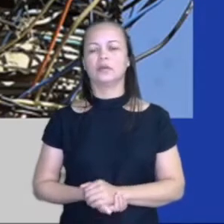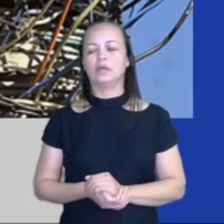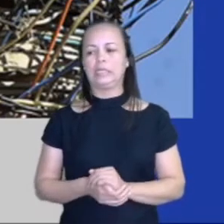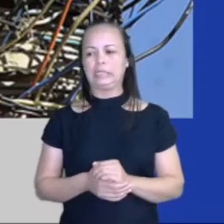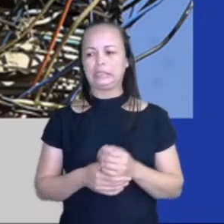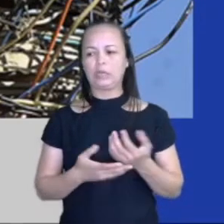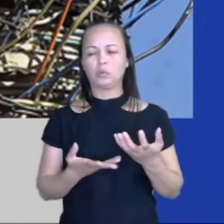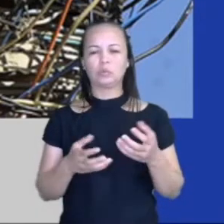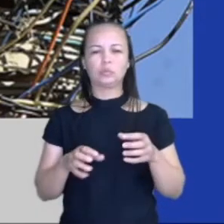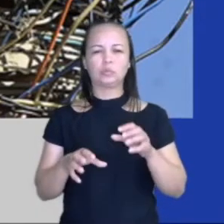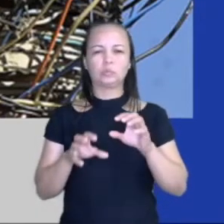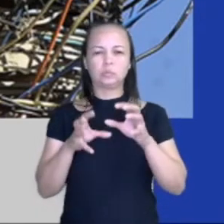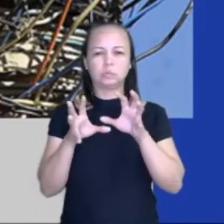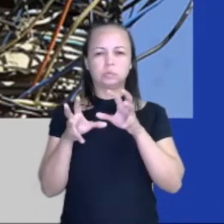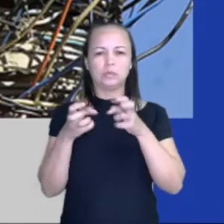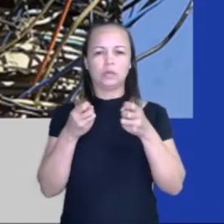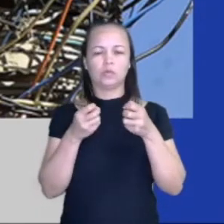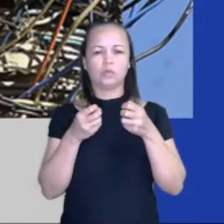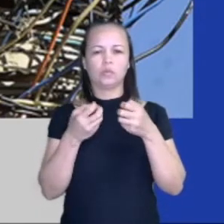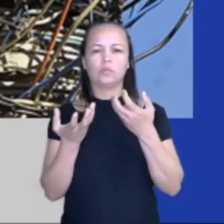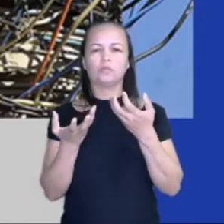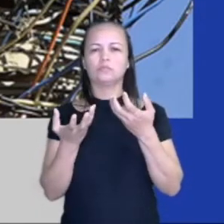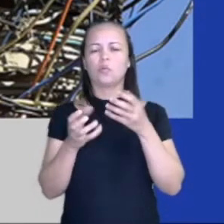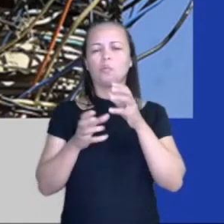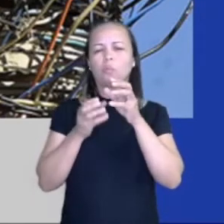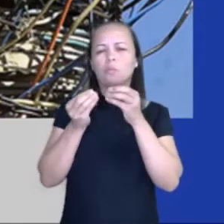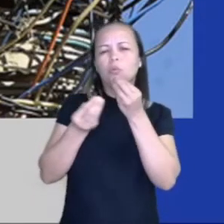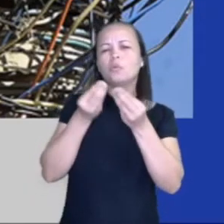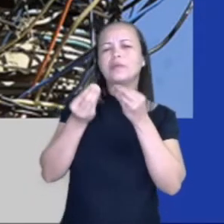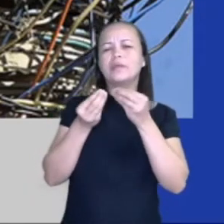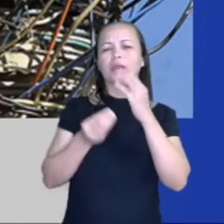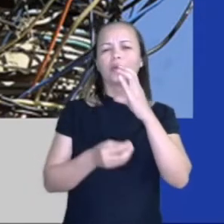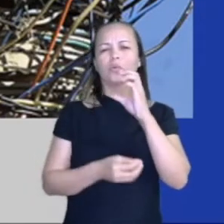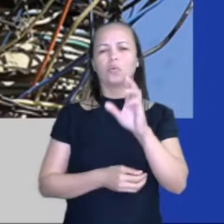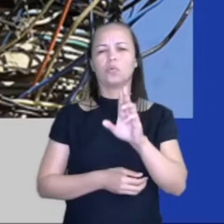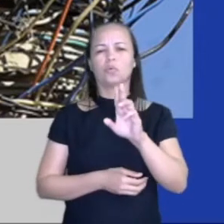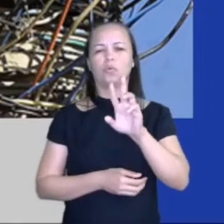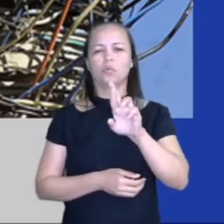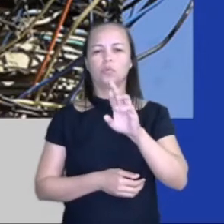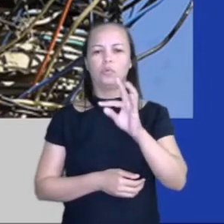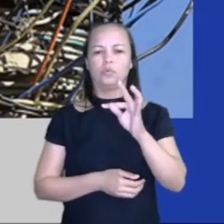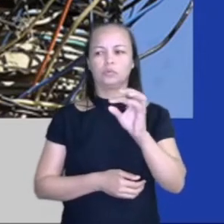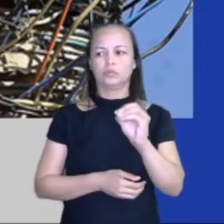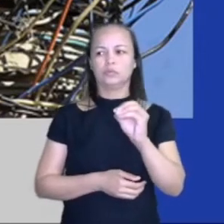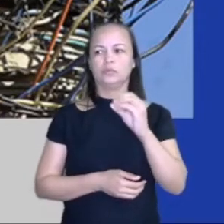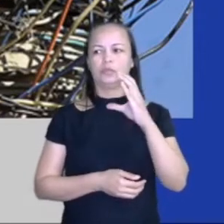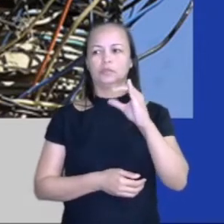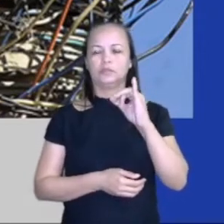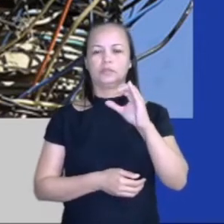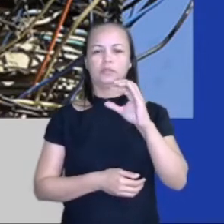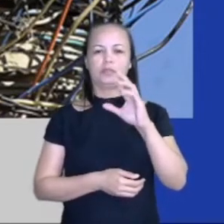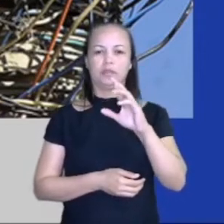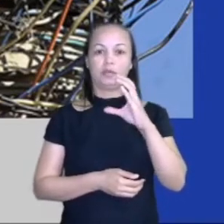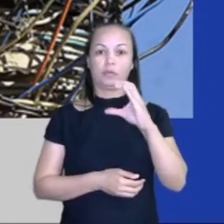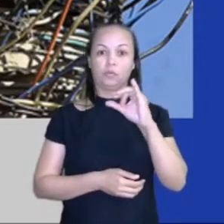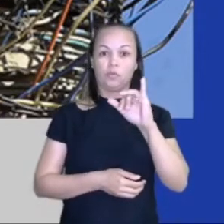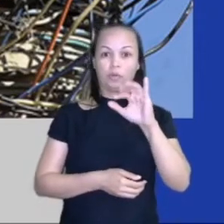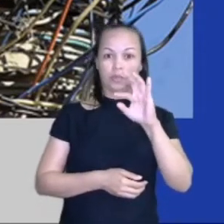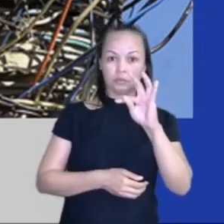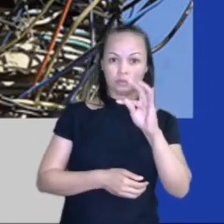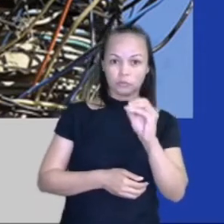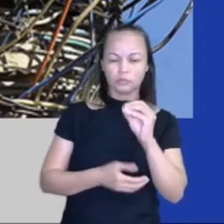professor O que é um curto-circuito basicamente um curto-circuito ele se dá através